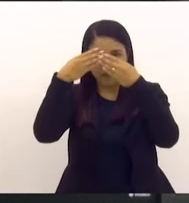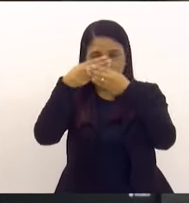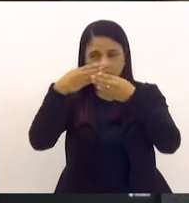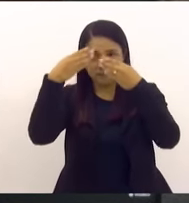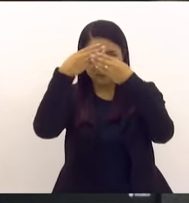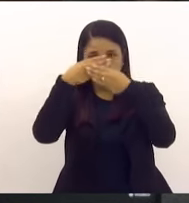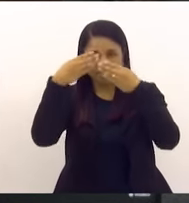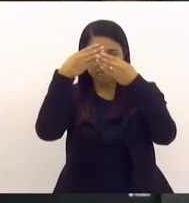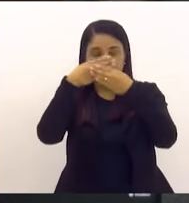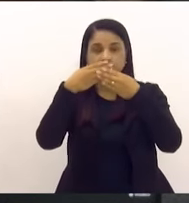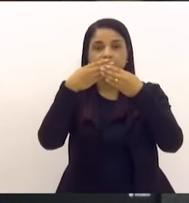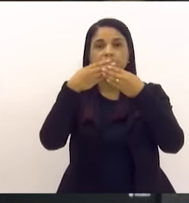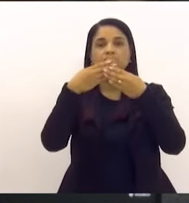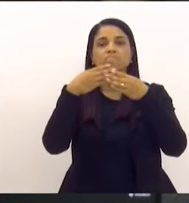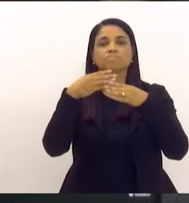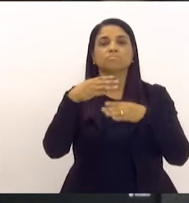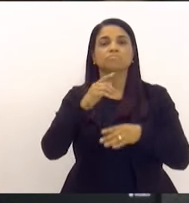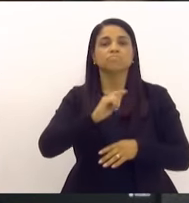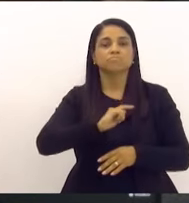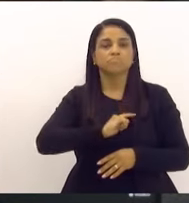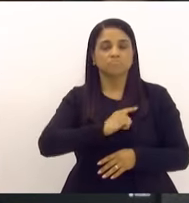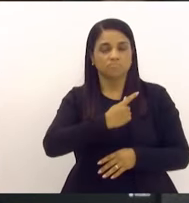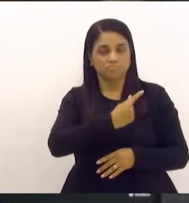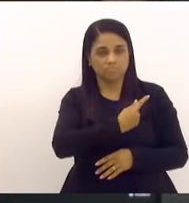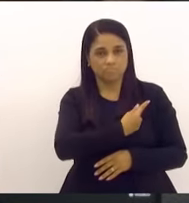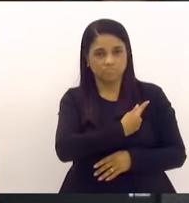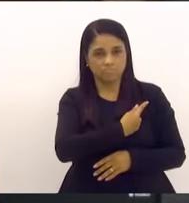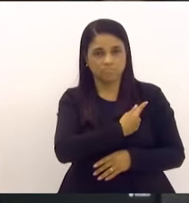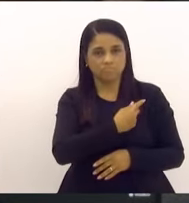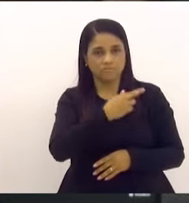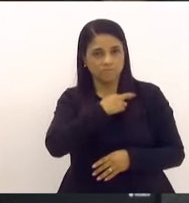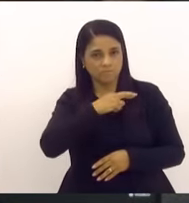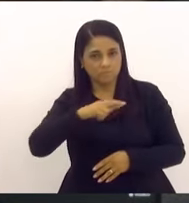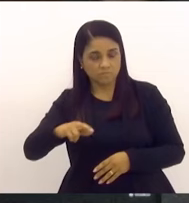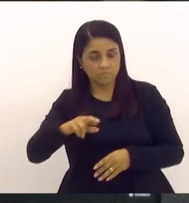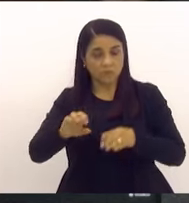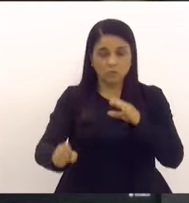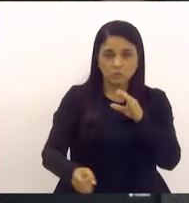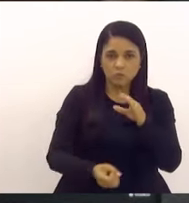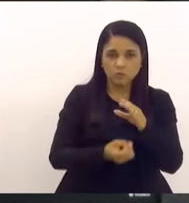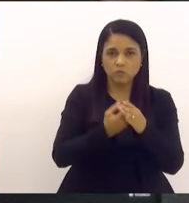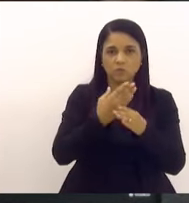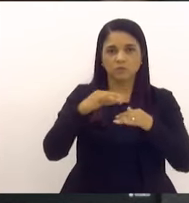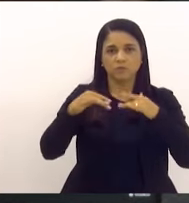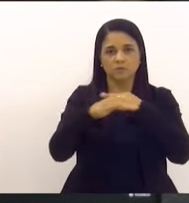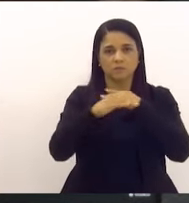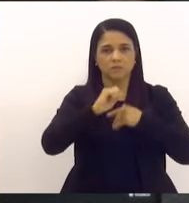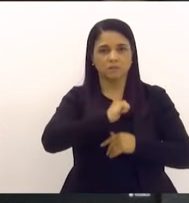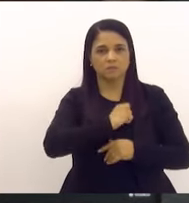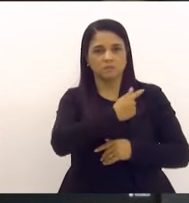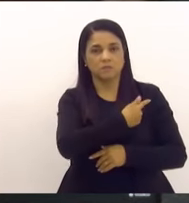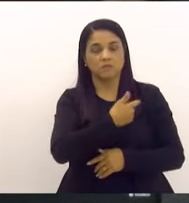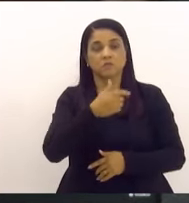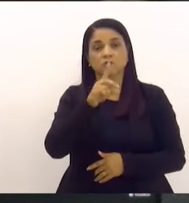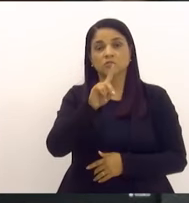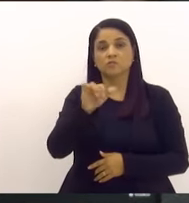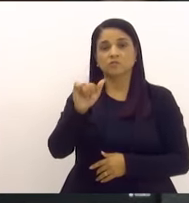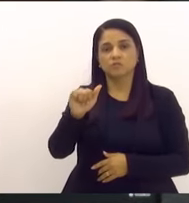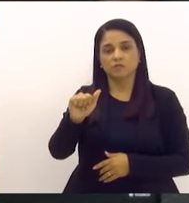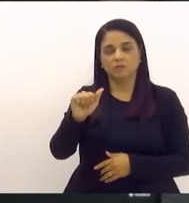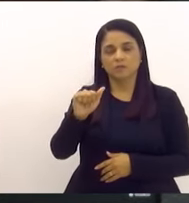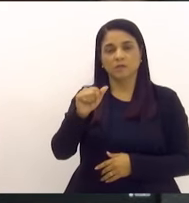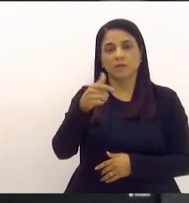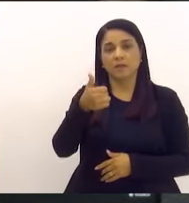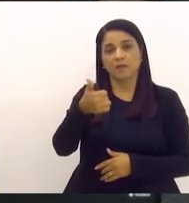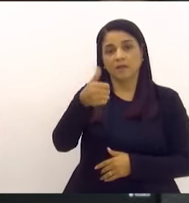a Umbanda, deputado Dionísio Lins, surgiu na cidade de São Gonçalo no dia 15 de novembro de 1908, ou seja, tem